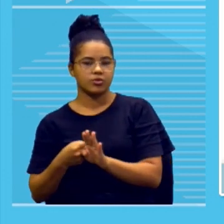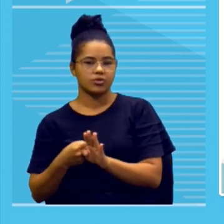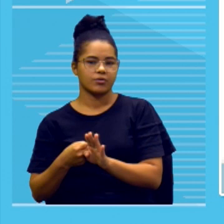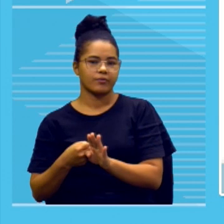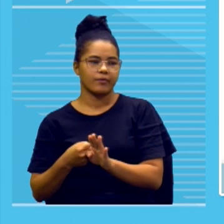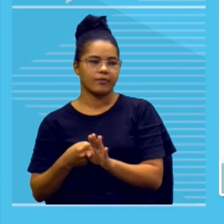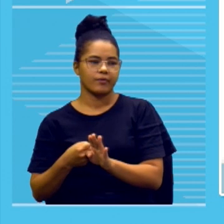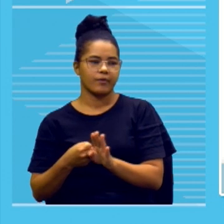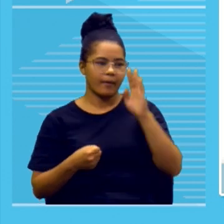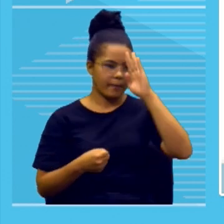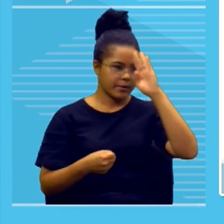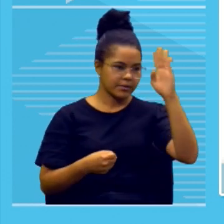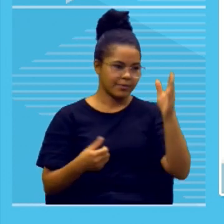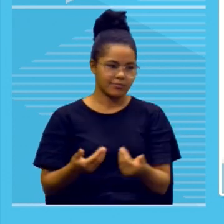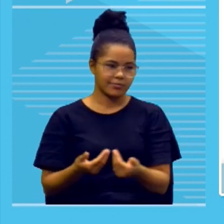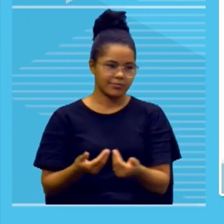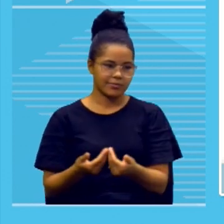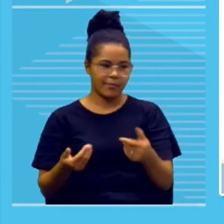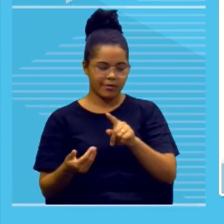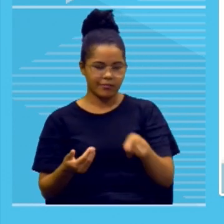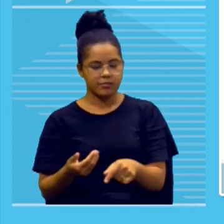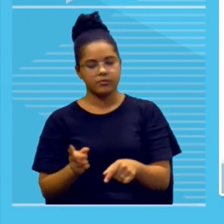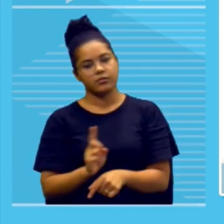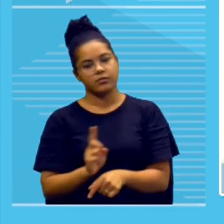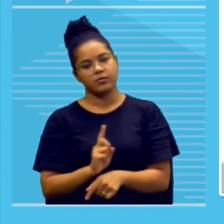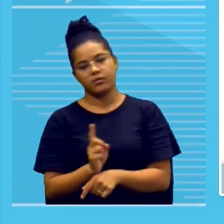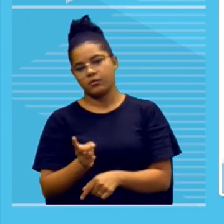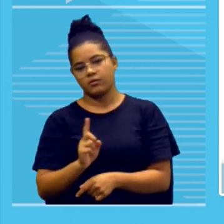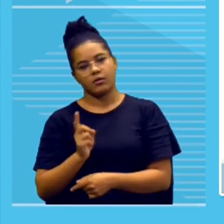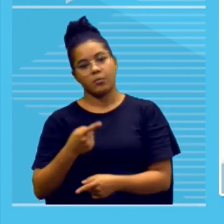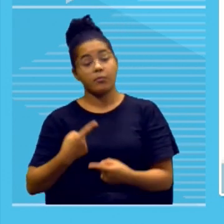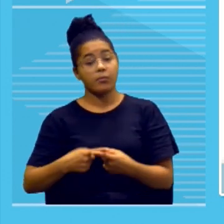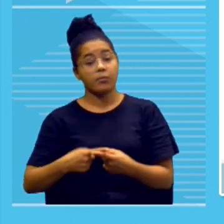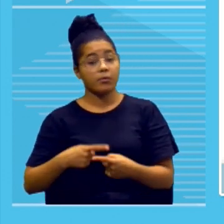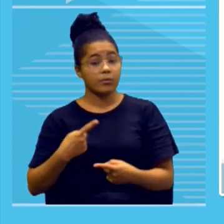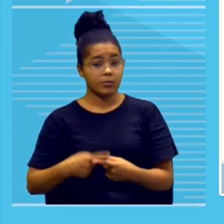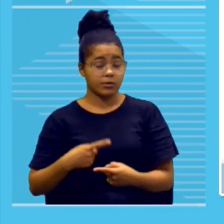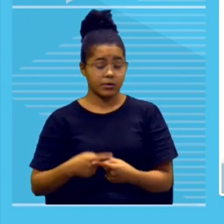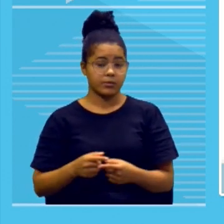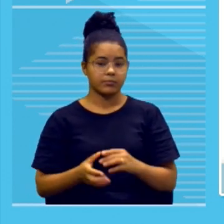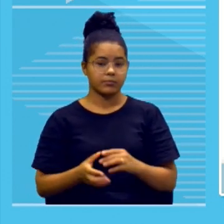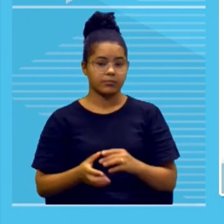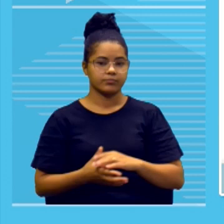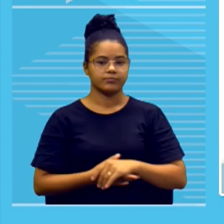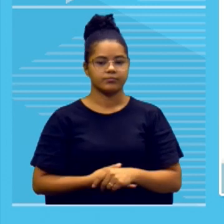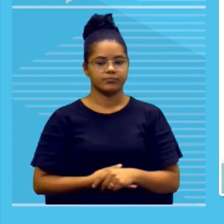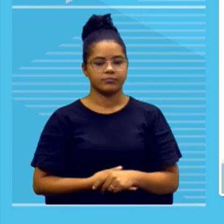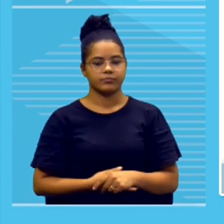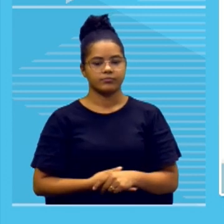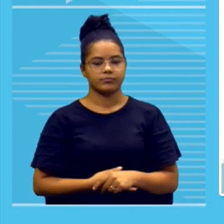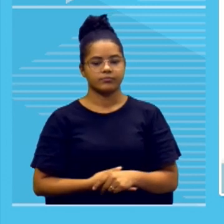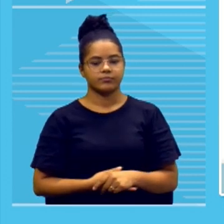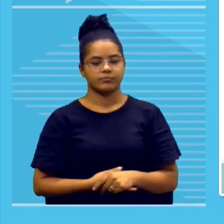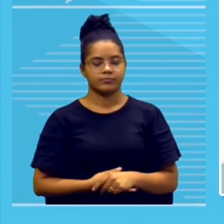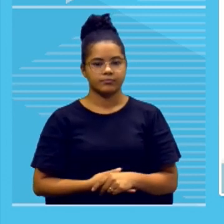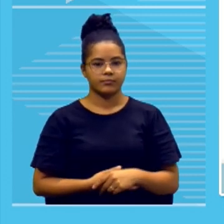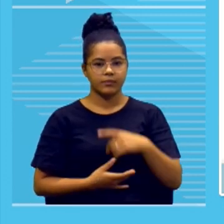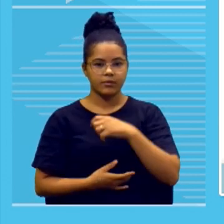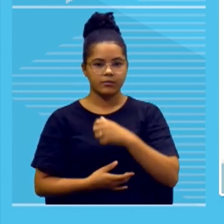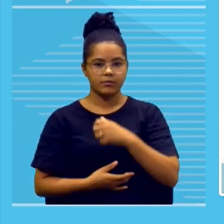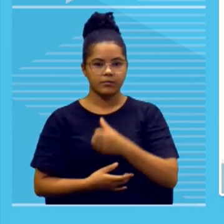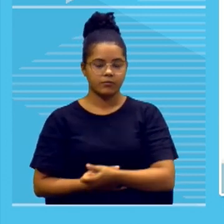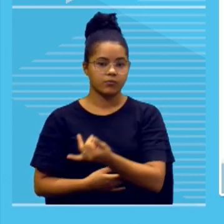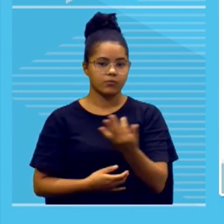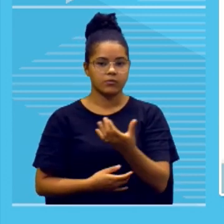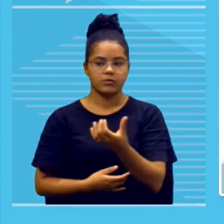quê. Porque as orações subordinadas substantivas e subjetivas, elas apresentam 6